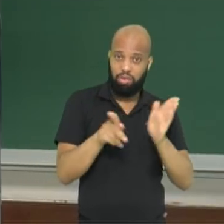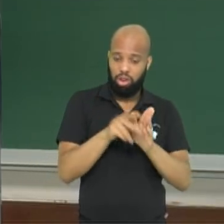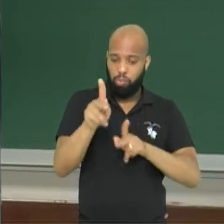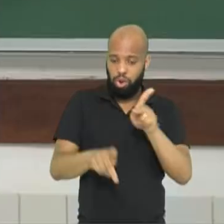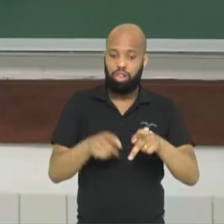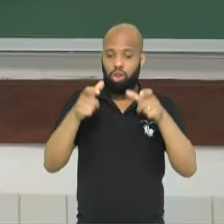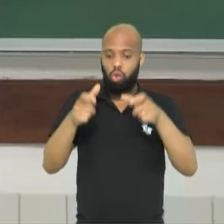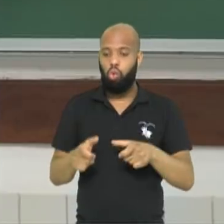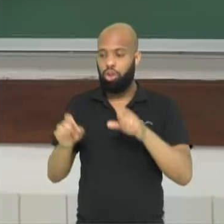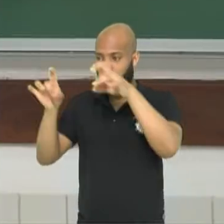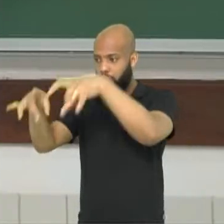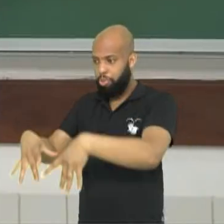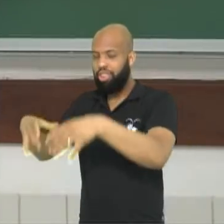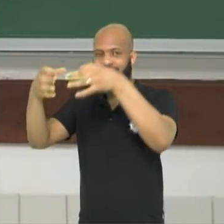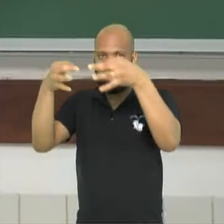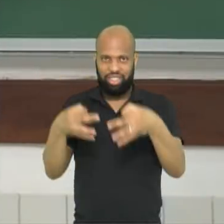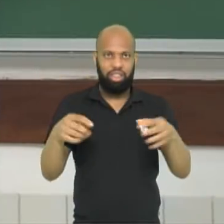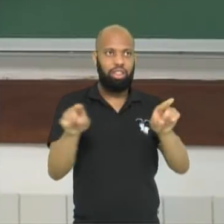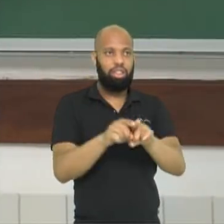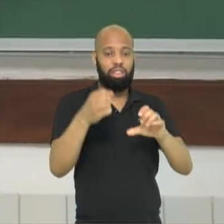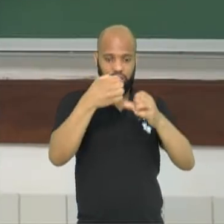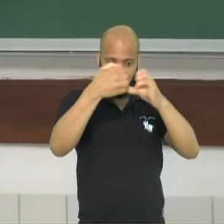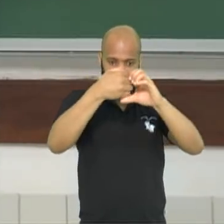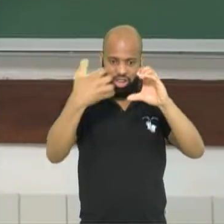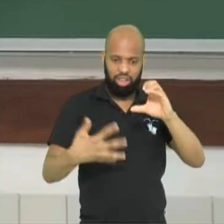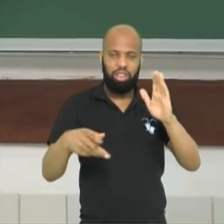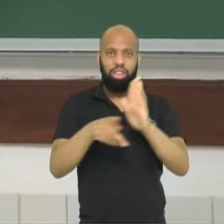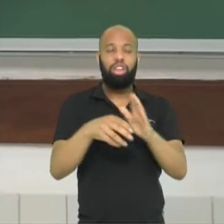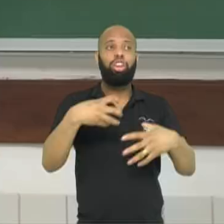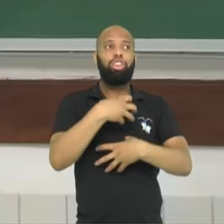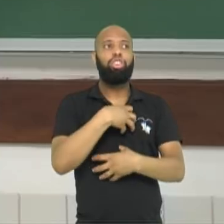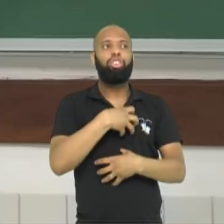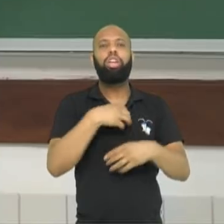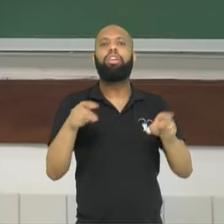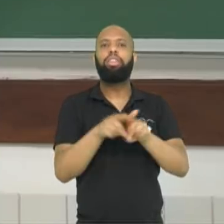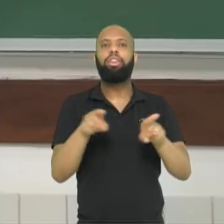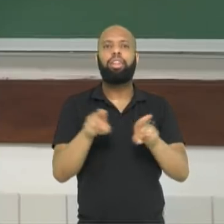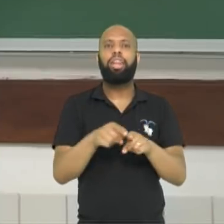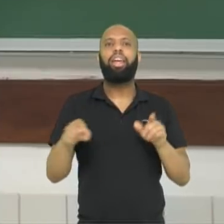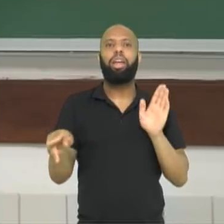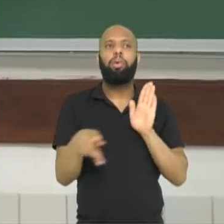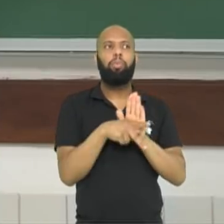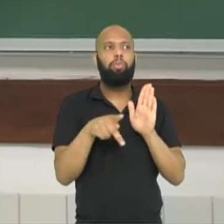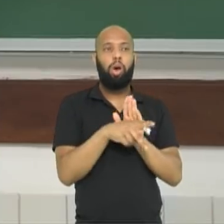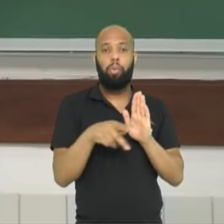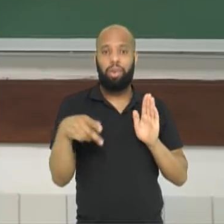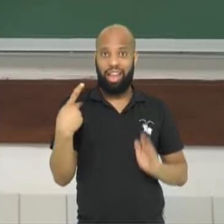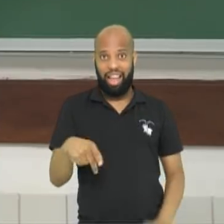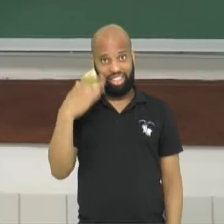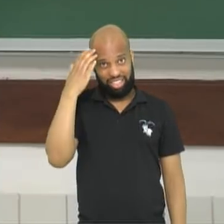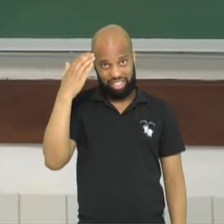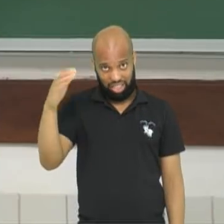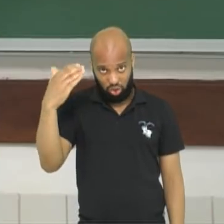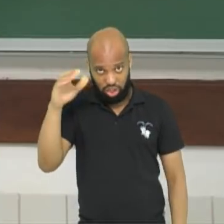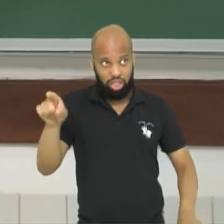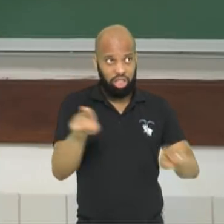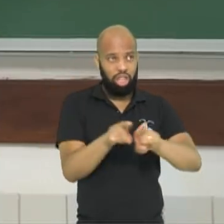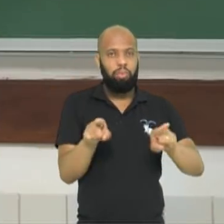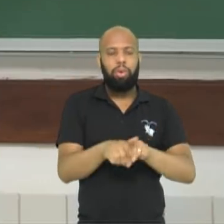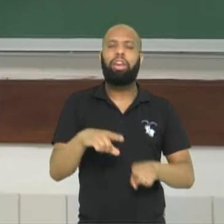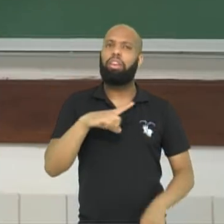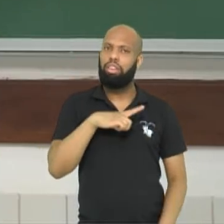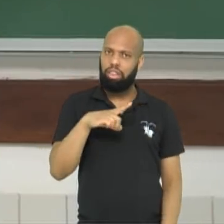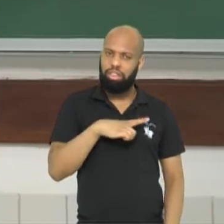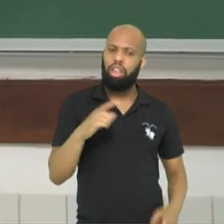certo. Outra característica também do sistema de esgotamento sanitário da cidade de Curitiba, atualmente, né, que é um dos